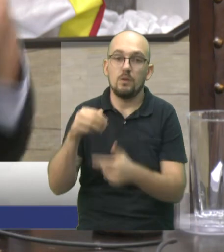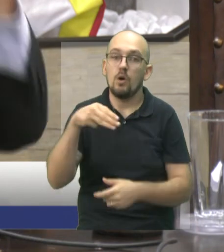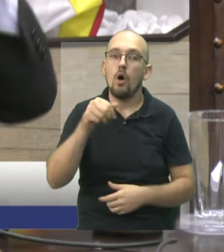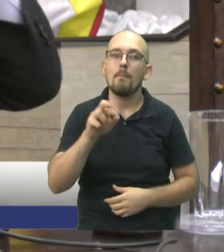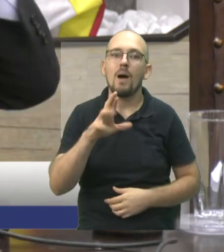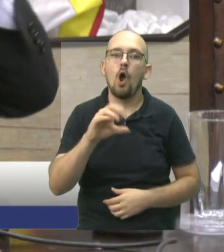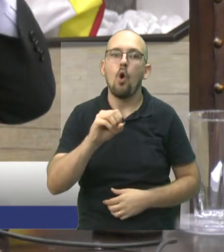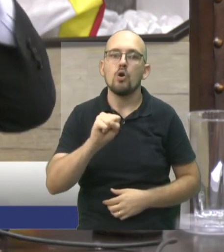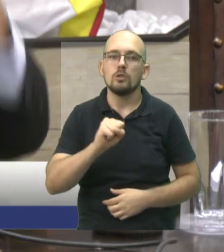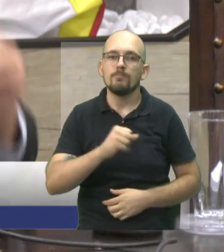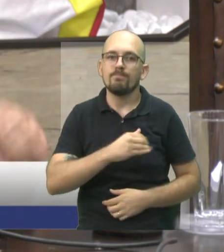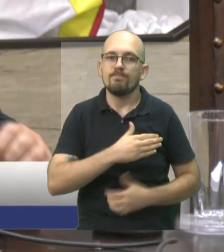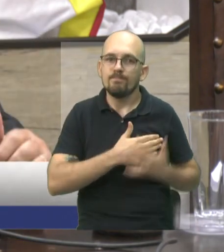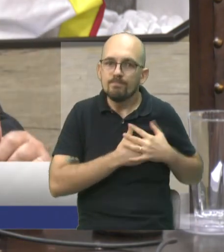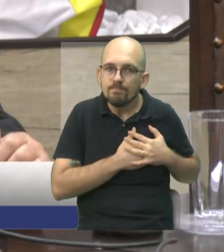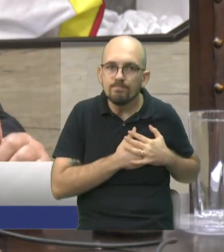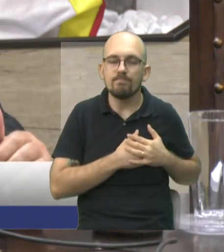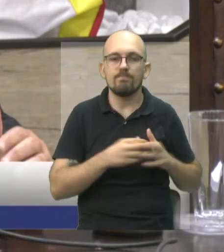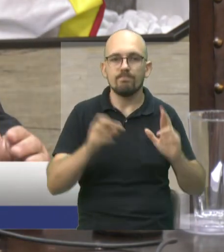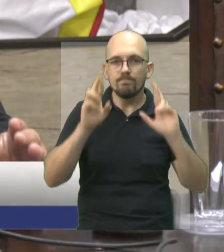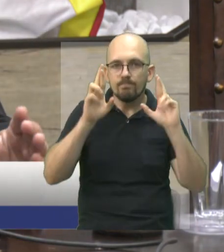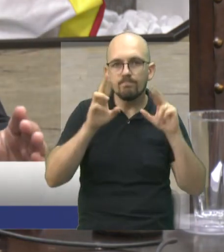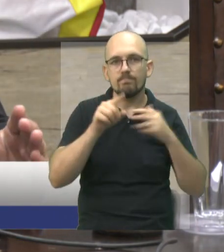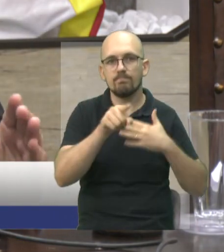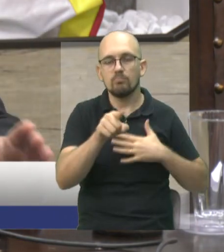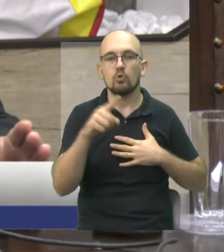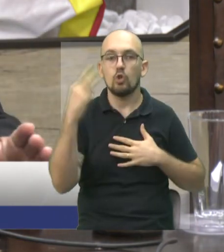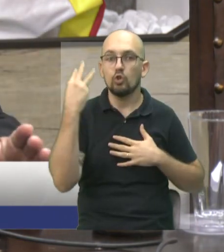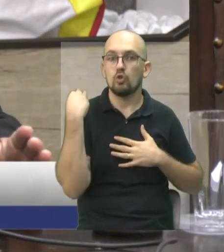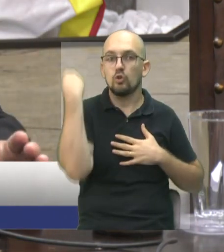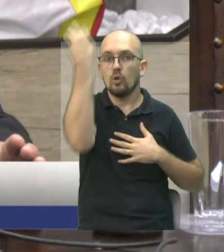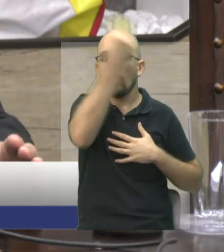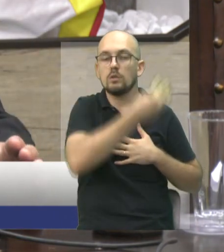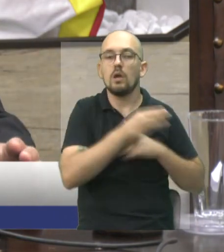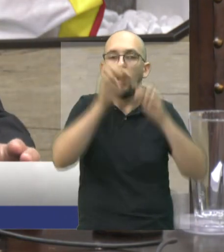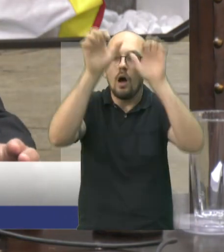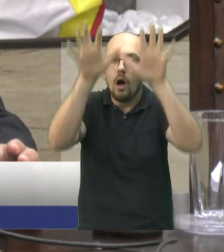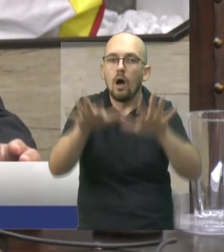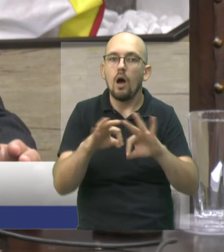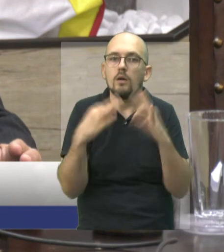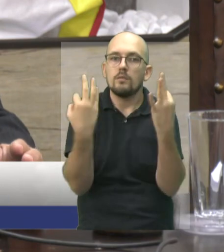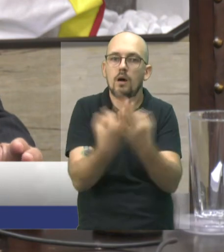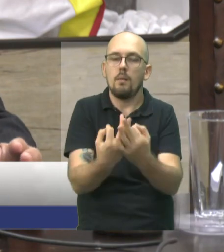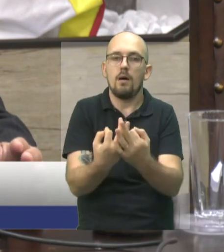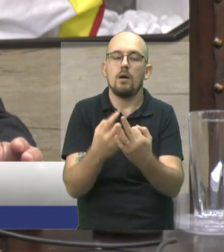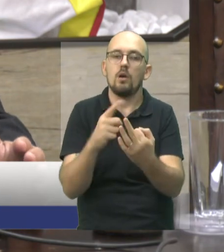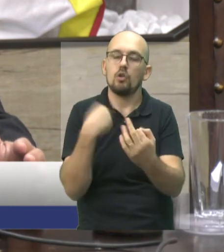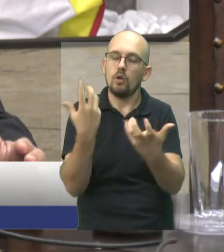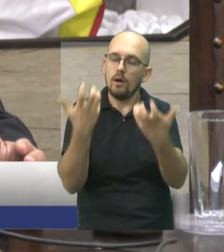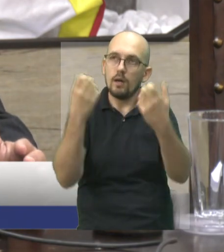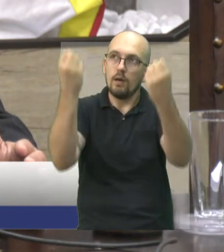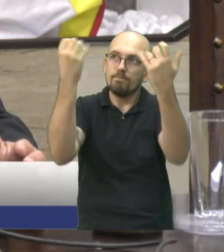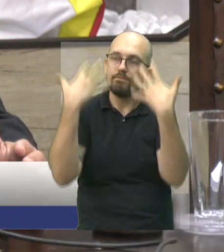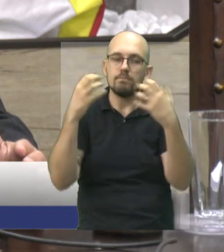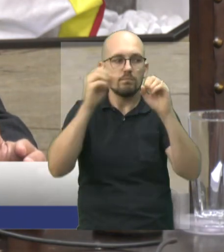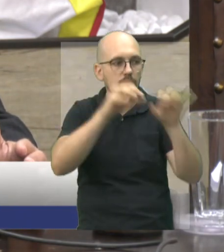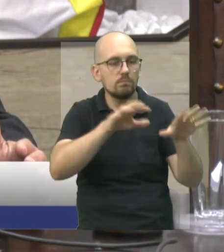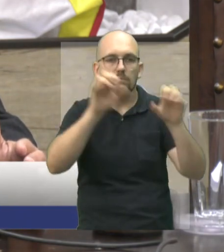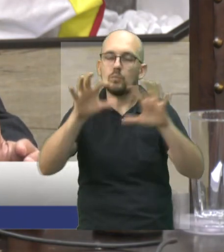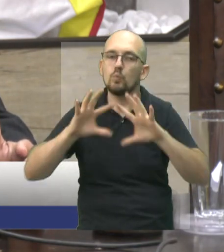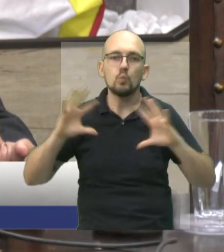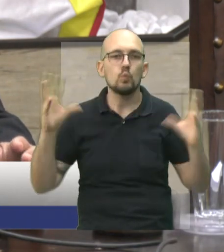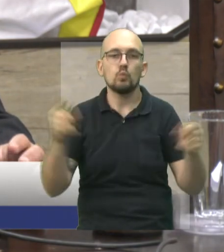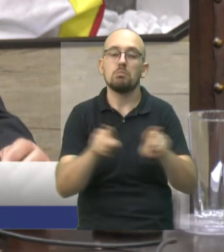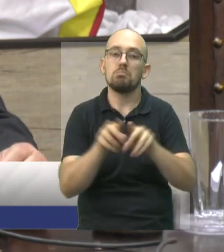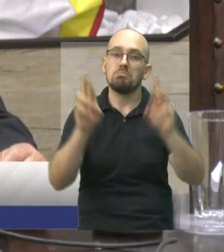ó, o meu desejo, que Nossa Senhora ilumine a sua família, como a gente quer a iluminação de todas, e que você